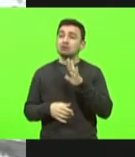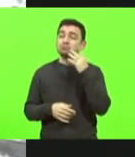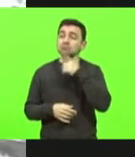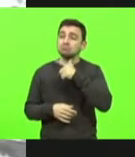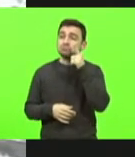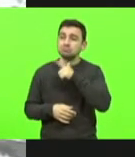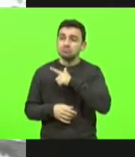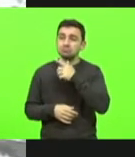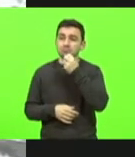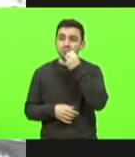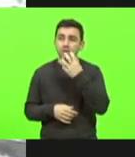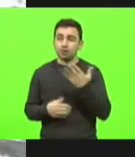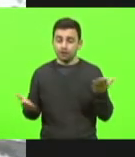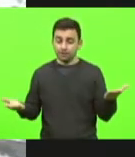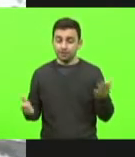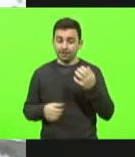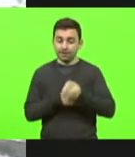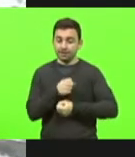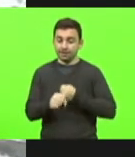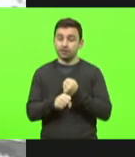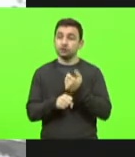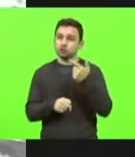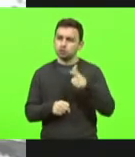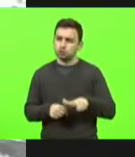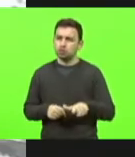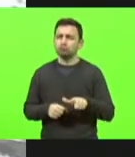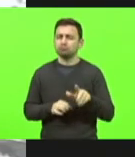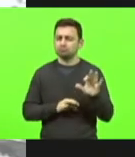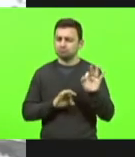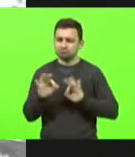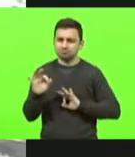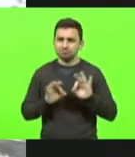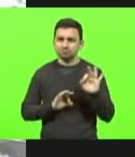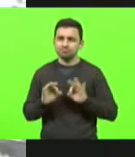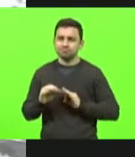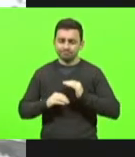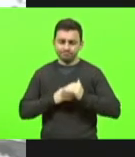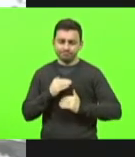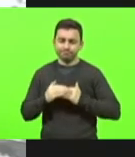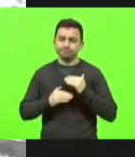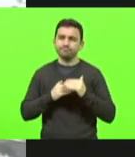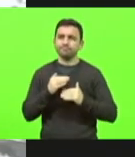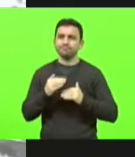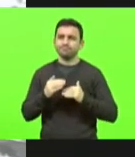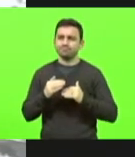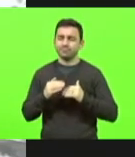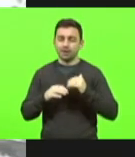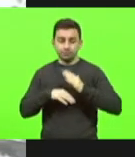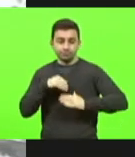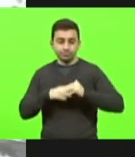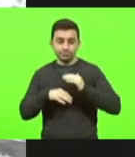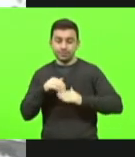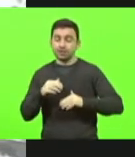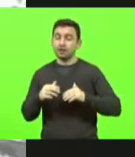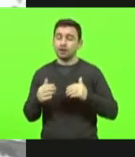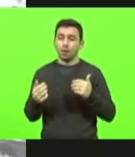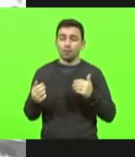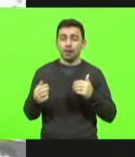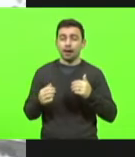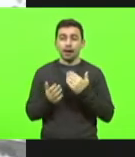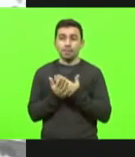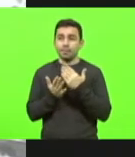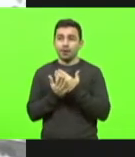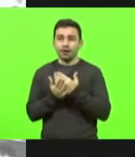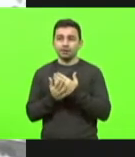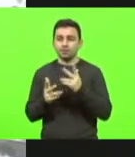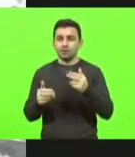esse ano já vai ter outros avanços, já com a expertise do ano passado já vai ficar muito mais fácil e quem